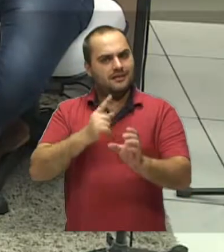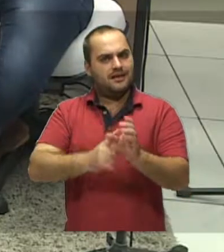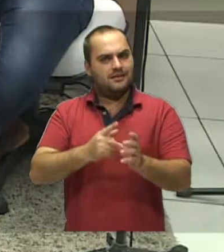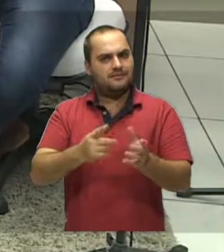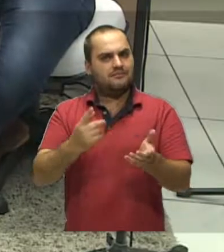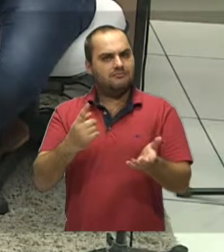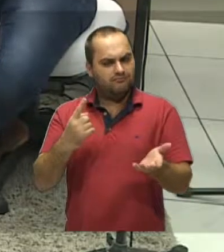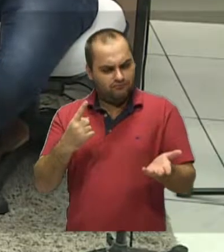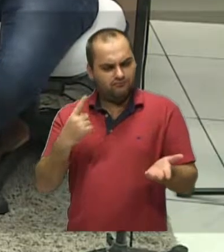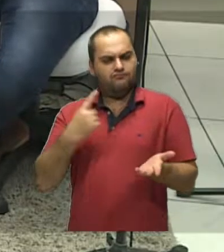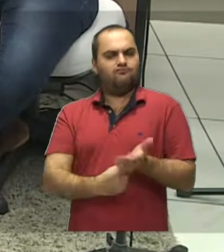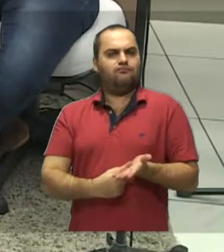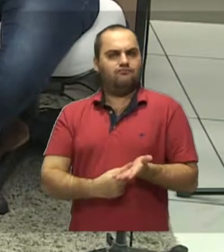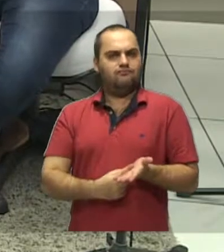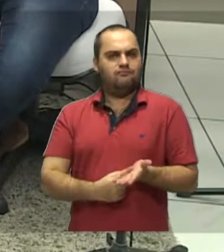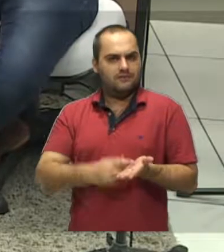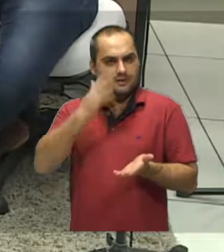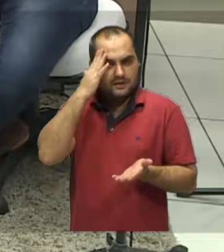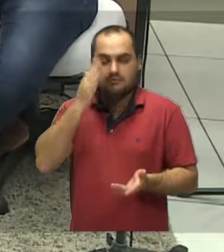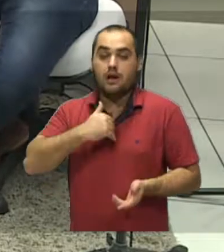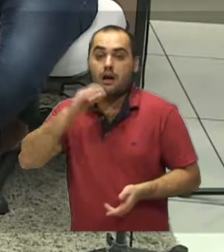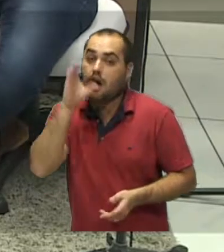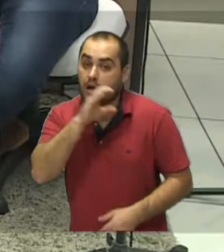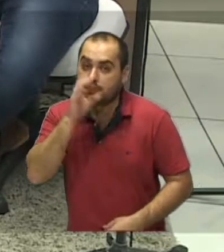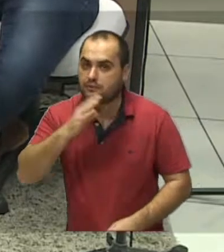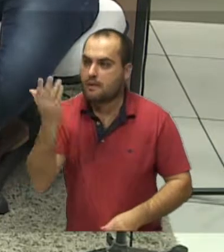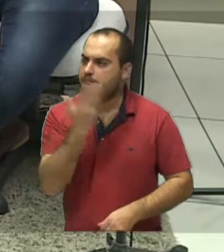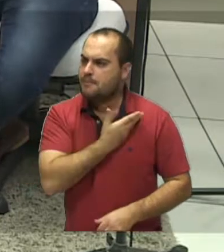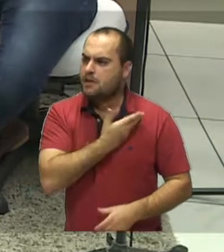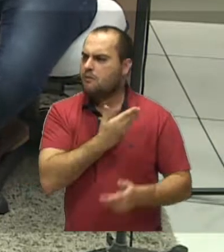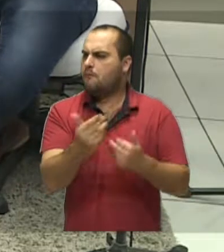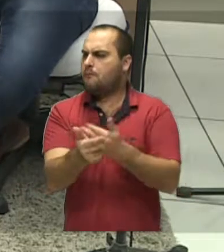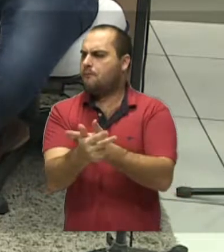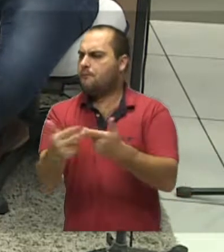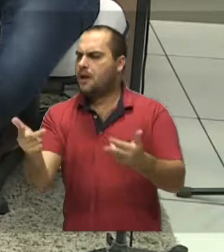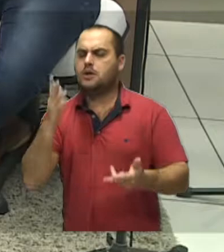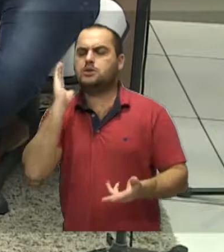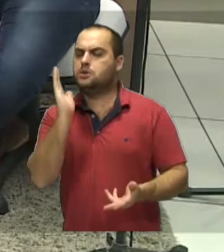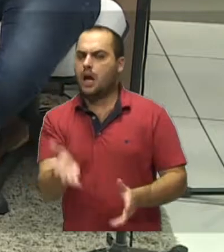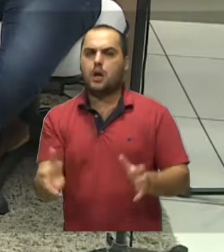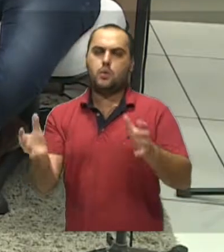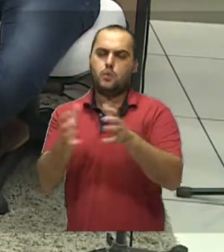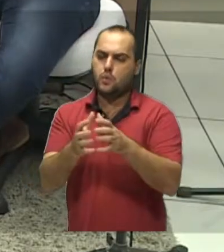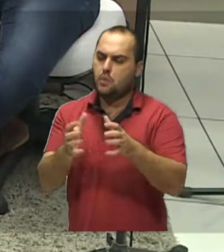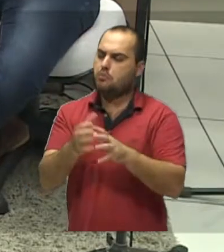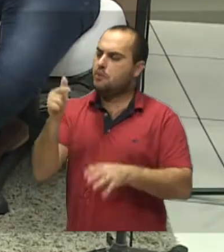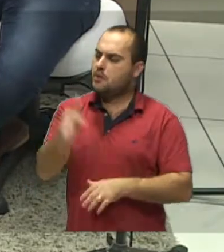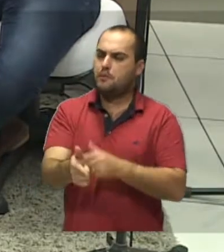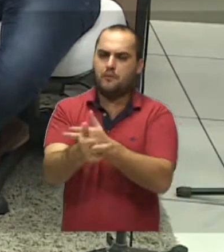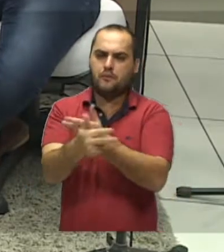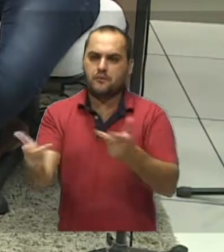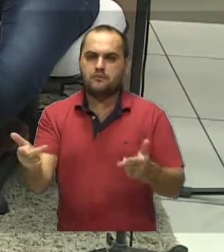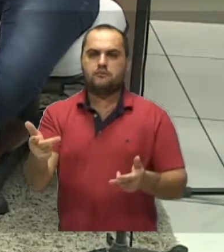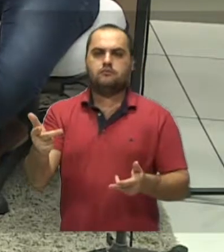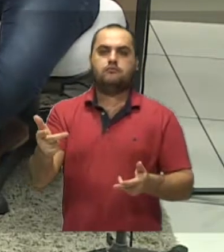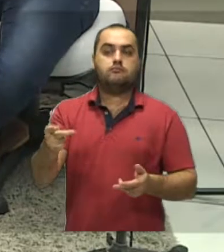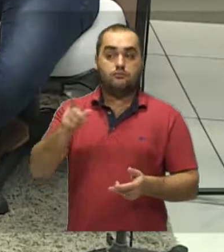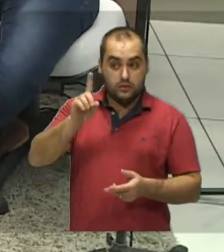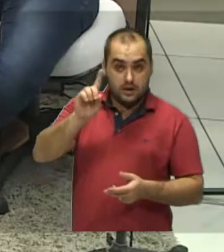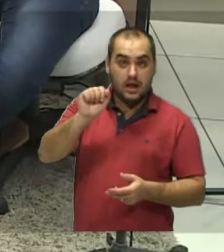muito acolhida. Rapidamente eu fiz muitos amigos aqui, já tinha a turma daqui. Ele mesmo morava aqui em Itajaí na época, hoje mora em